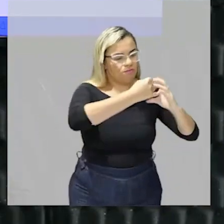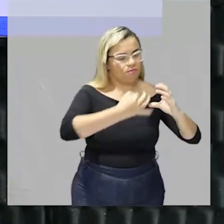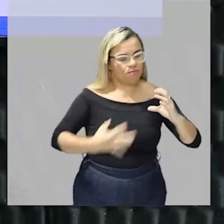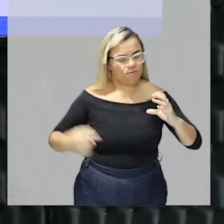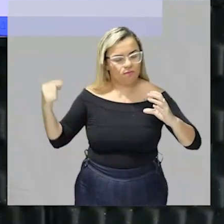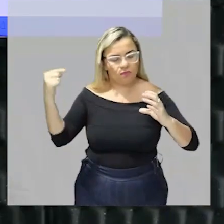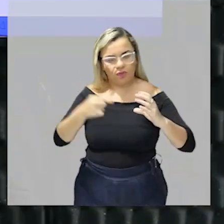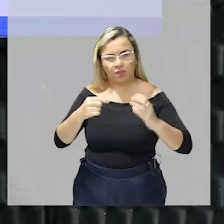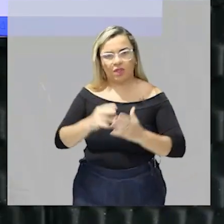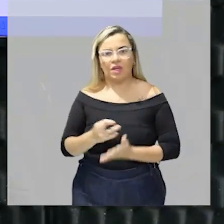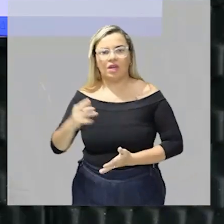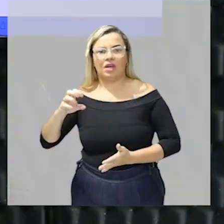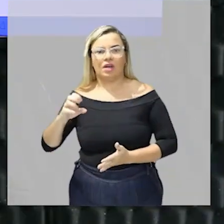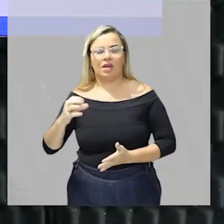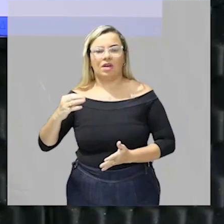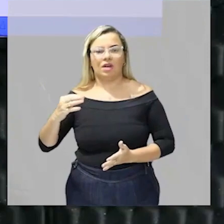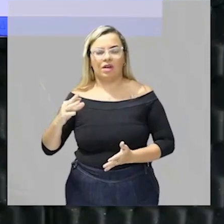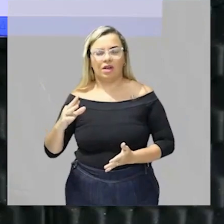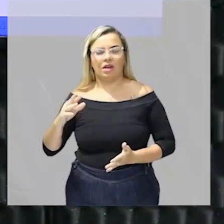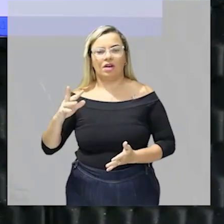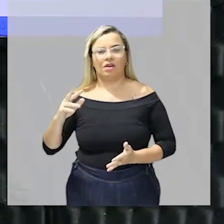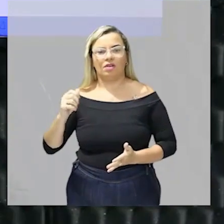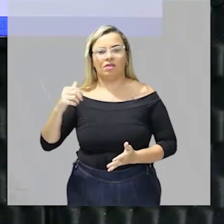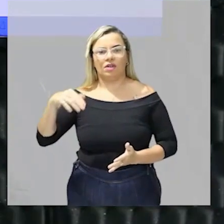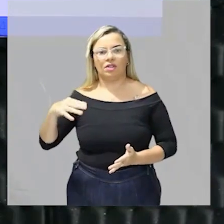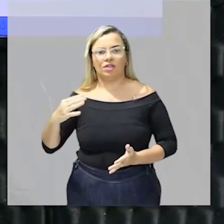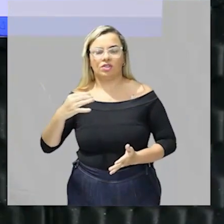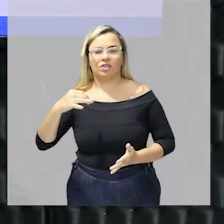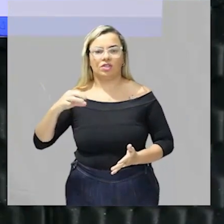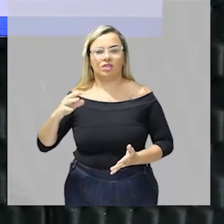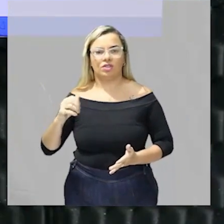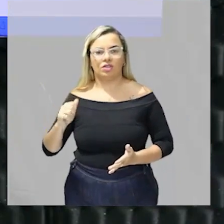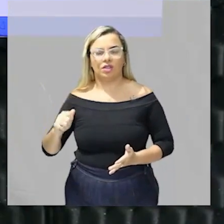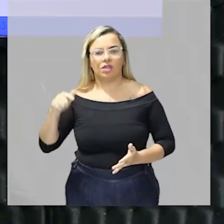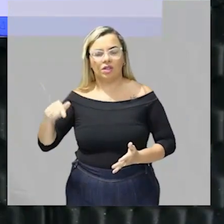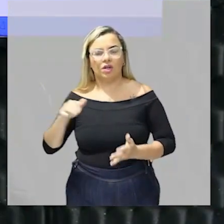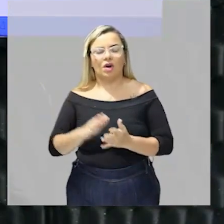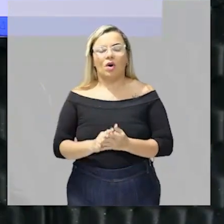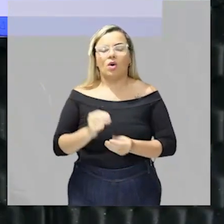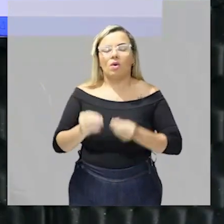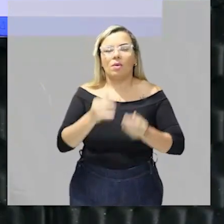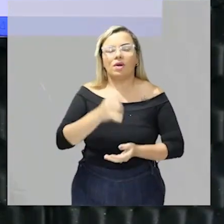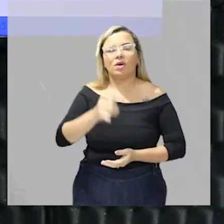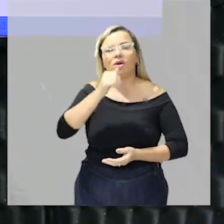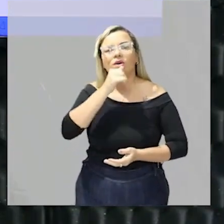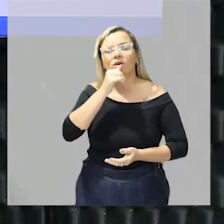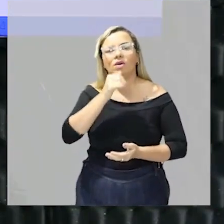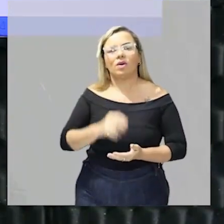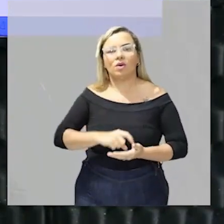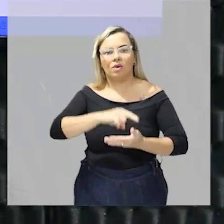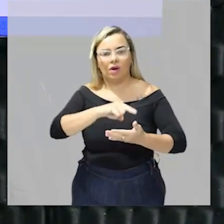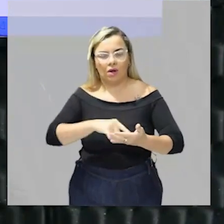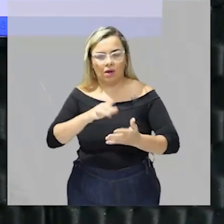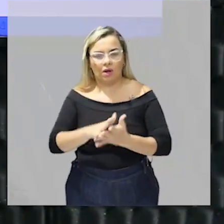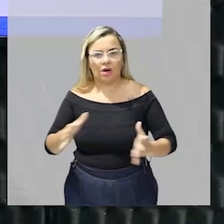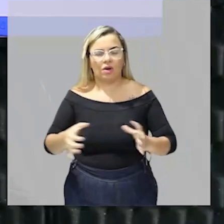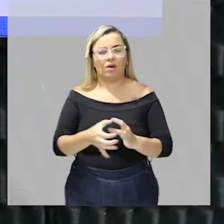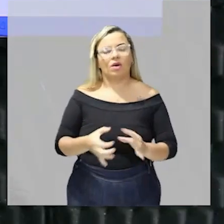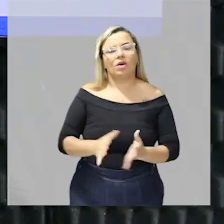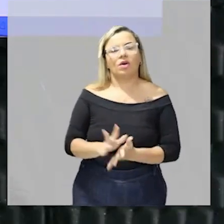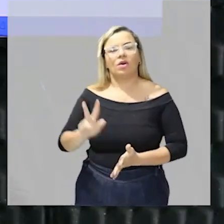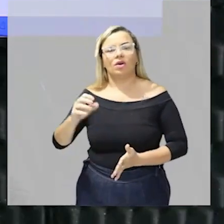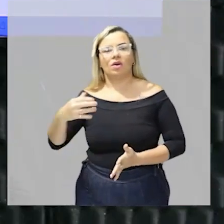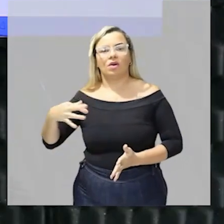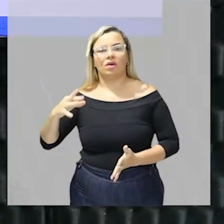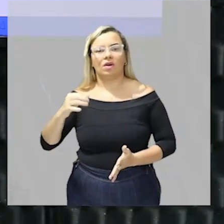extremamente revanchistas, como é o caso do Tratado de Versalhes, crises econômicas e sociais,